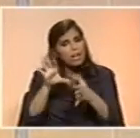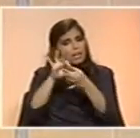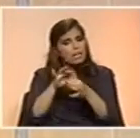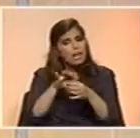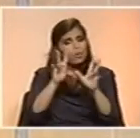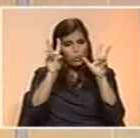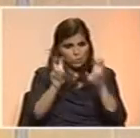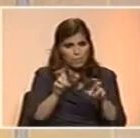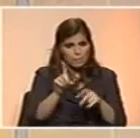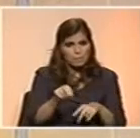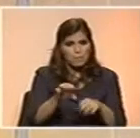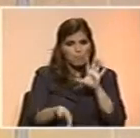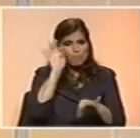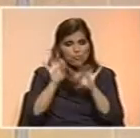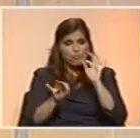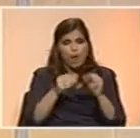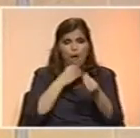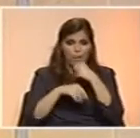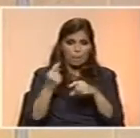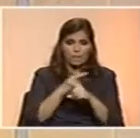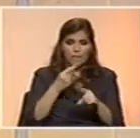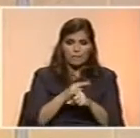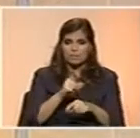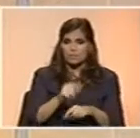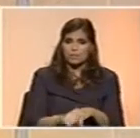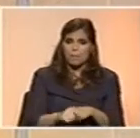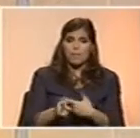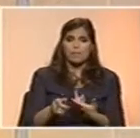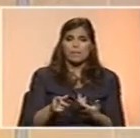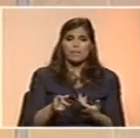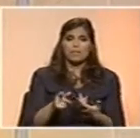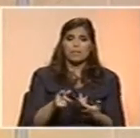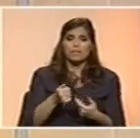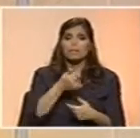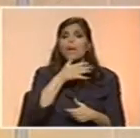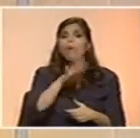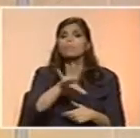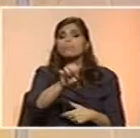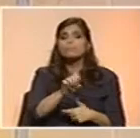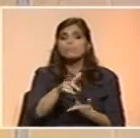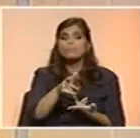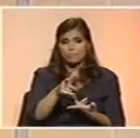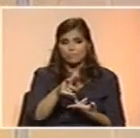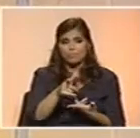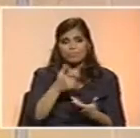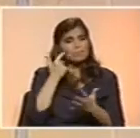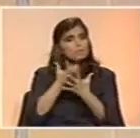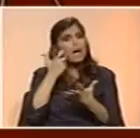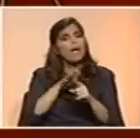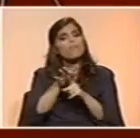tema das opções alimentares e também da questão de onde é que vamos... E de conhecer os impactos ambientais, exatamente.